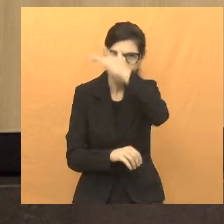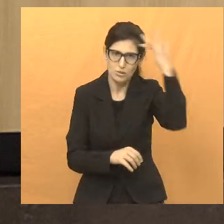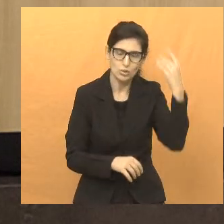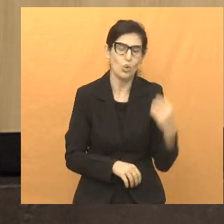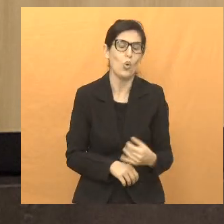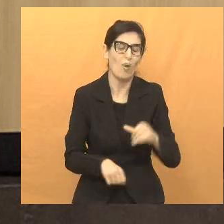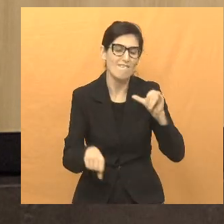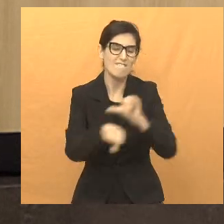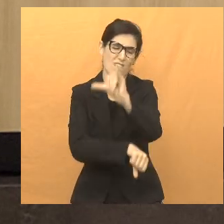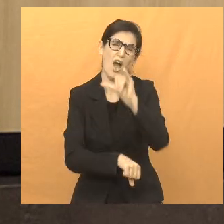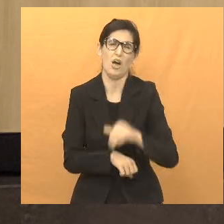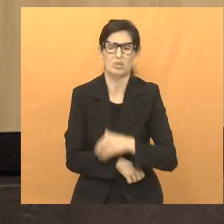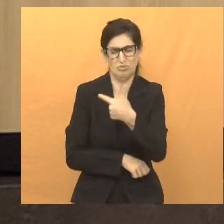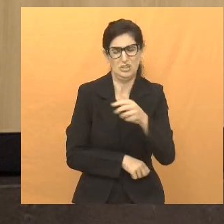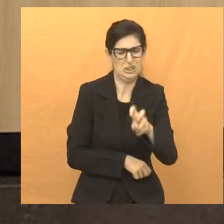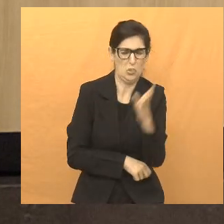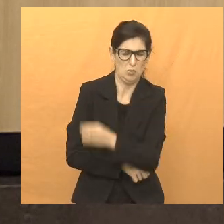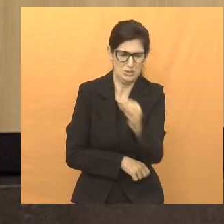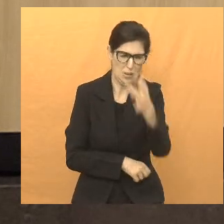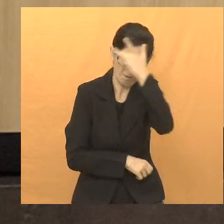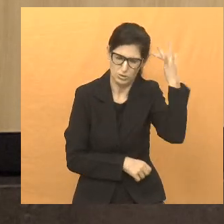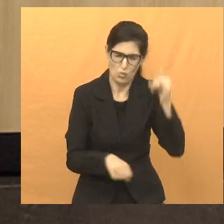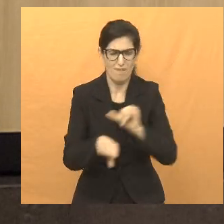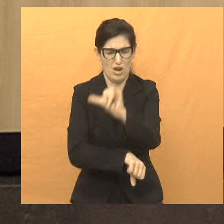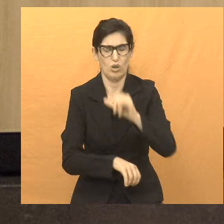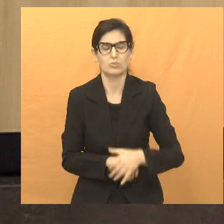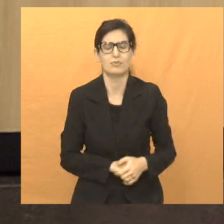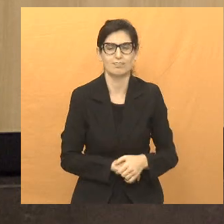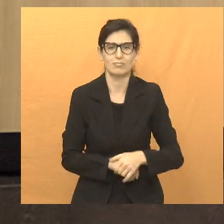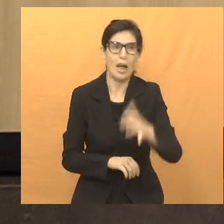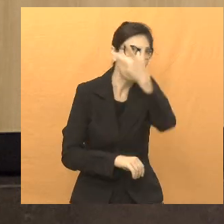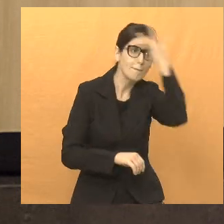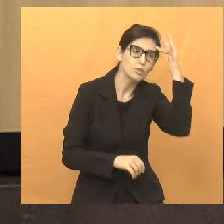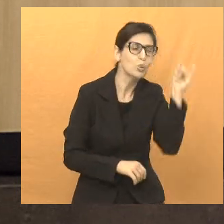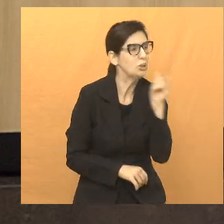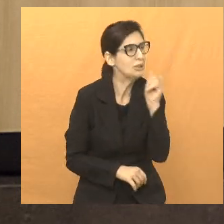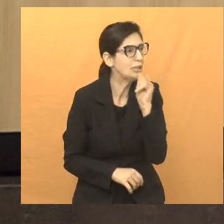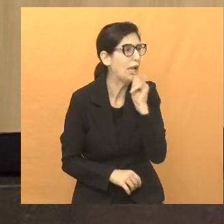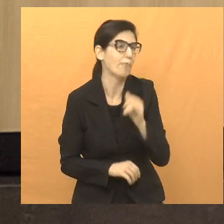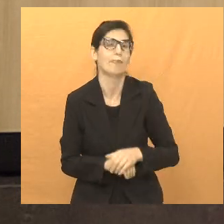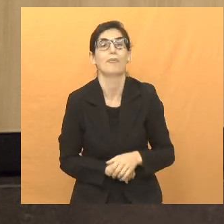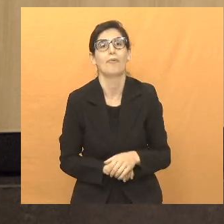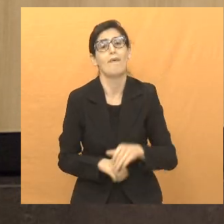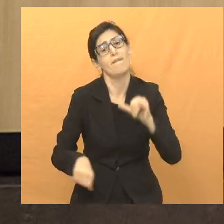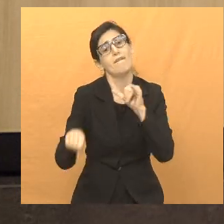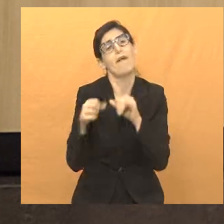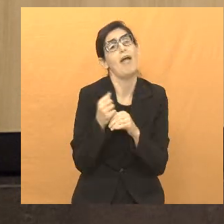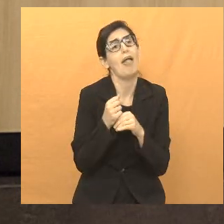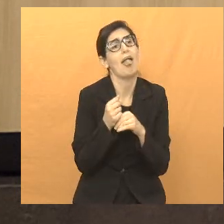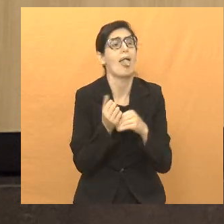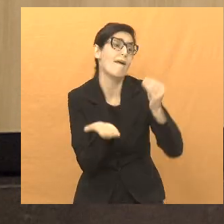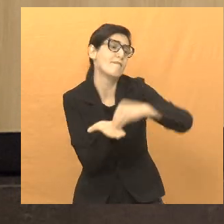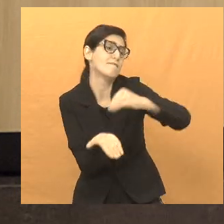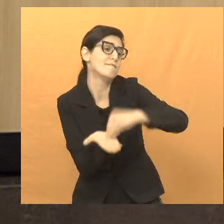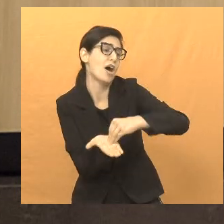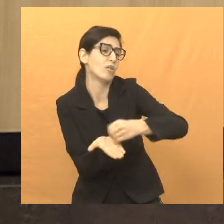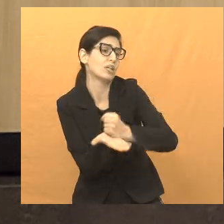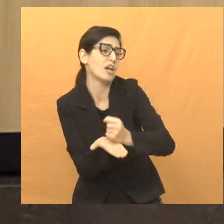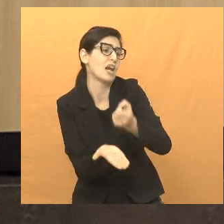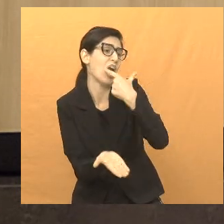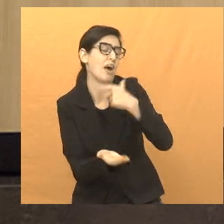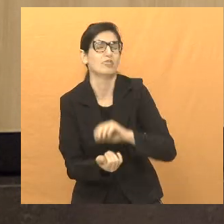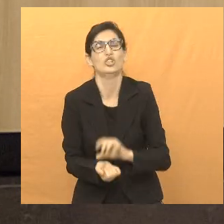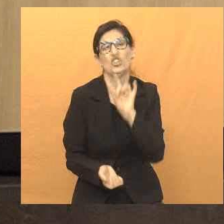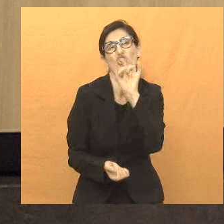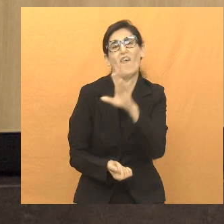de abstinência, esquece da consulta, daí falta o remédio, ela vai lá no UPA só para trocar uma receita, né? Tem o lado de